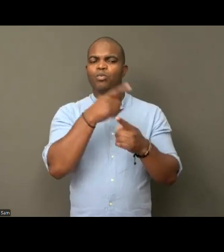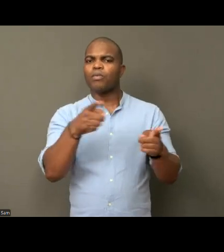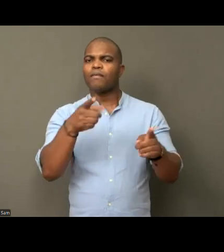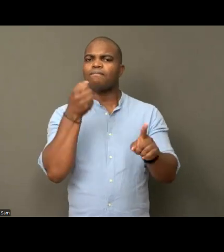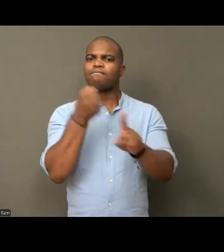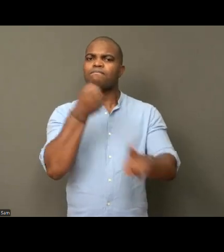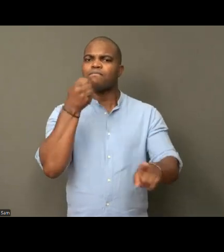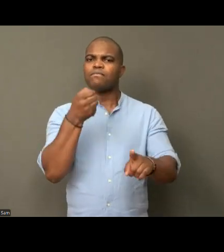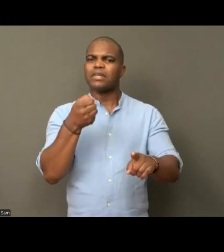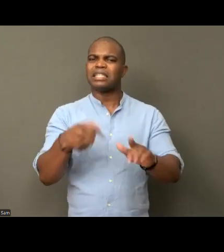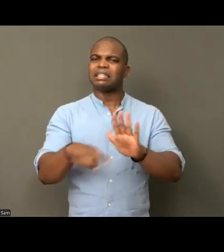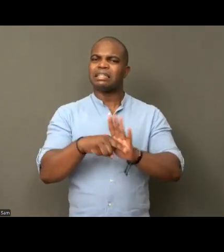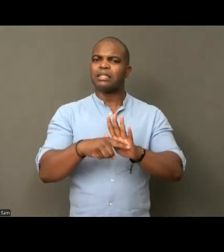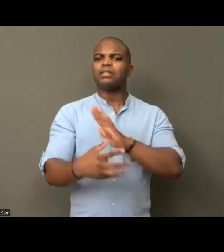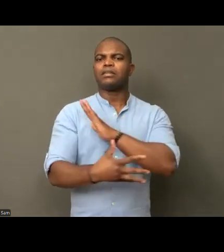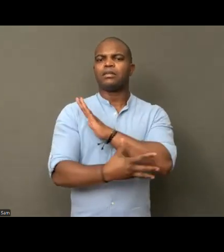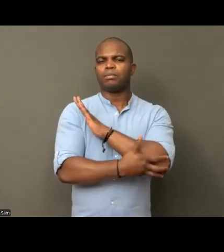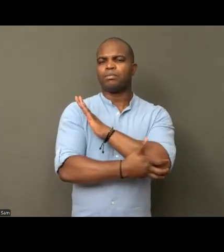rurais, pessoas